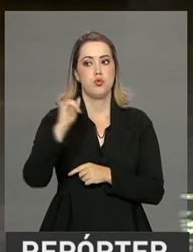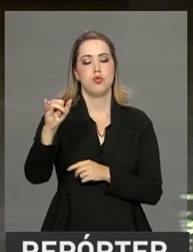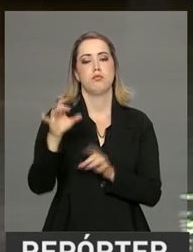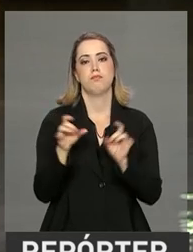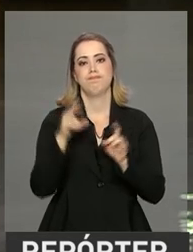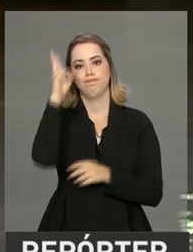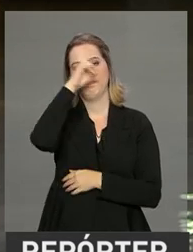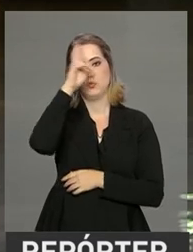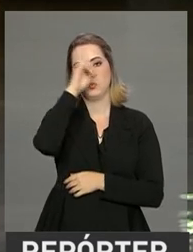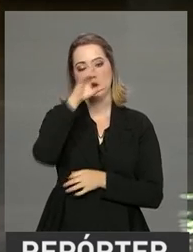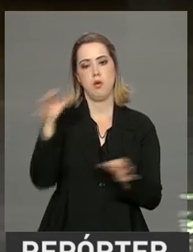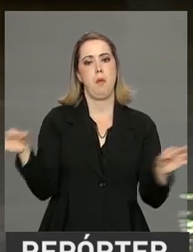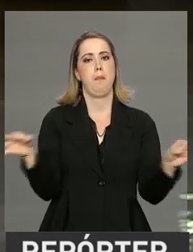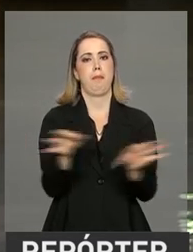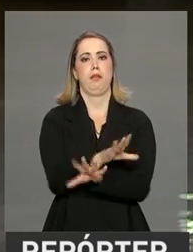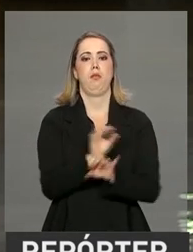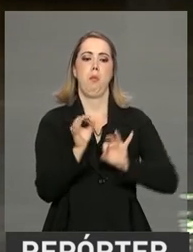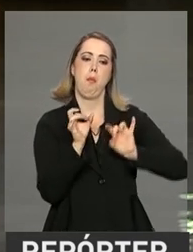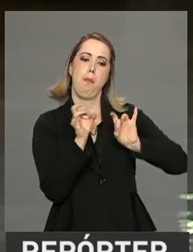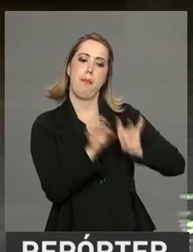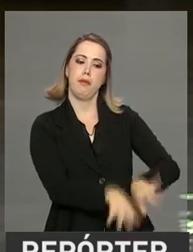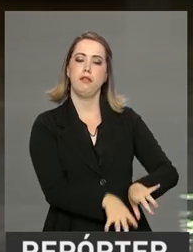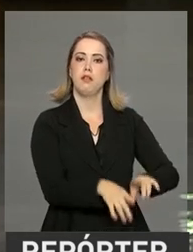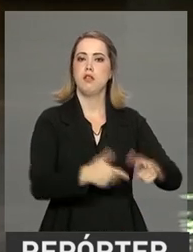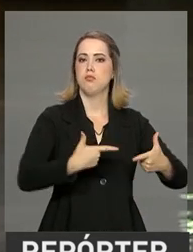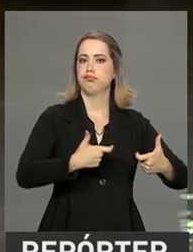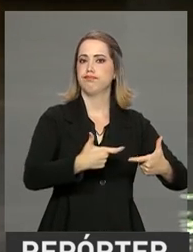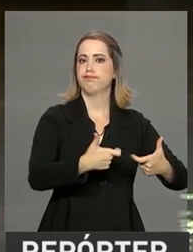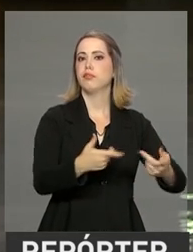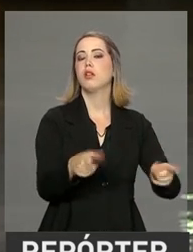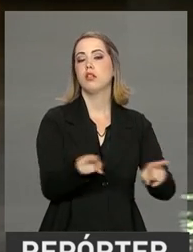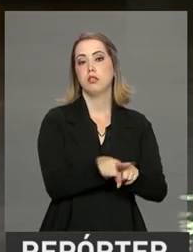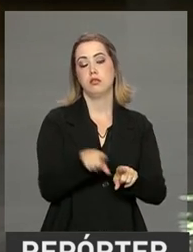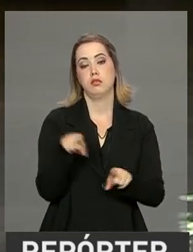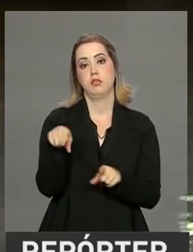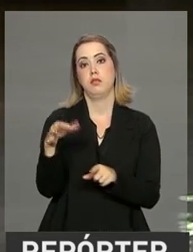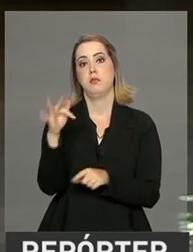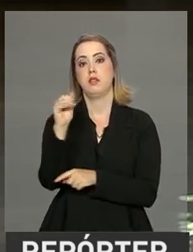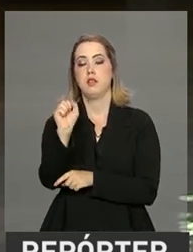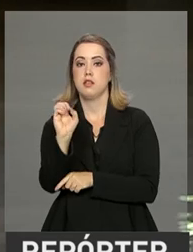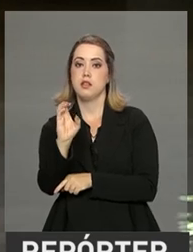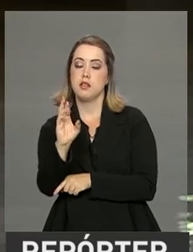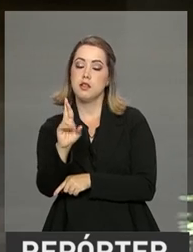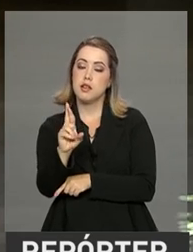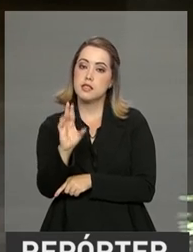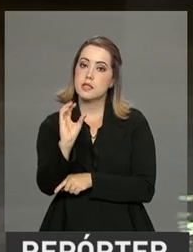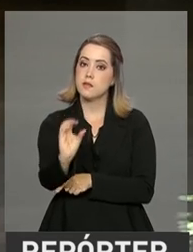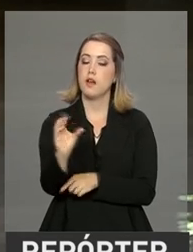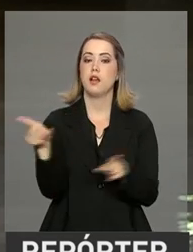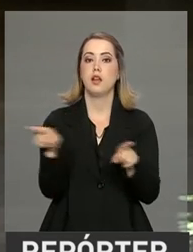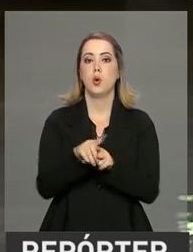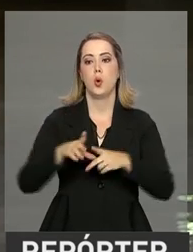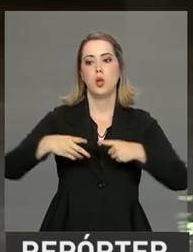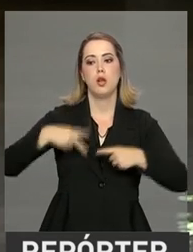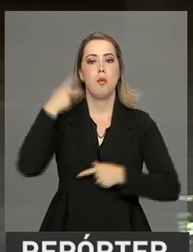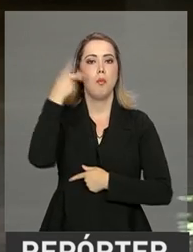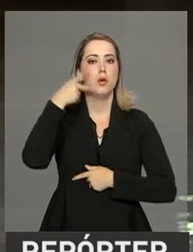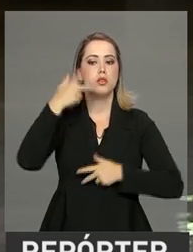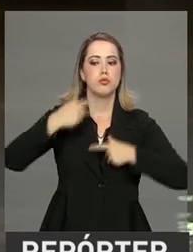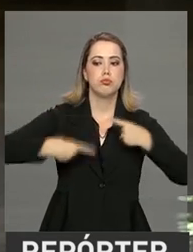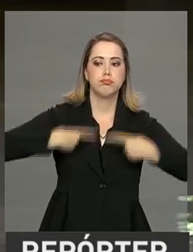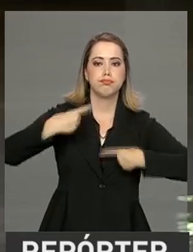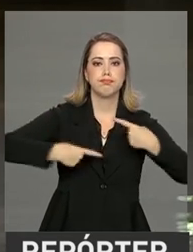acordo prevê o abandono das armas por parte da guerrilha e que as FARC se tornem um partido político com 10 cadeiras